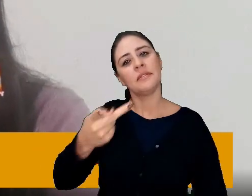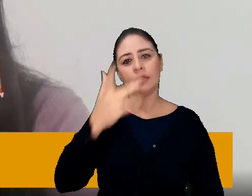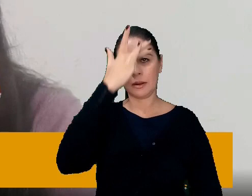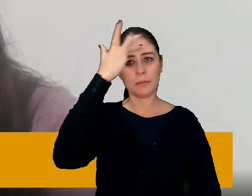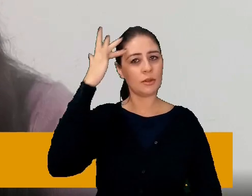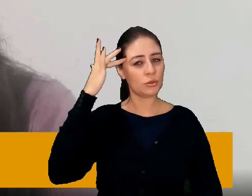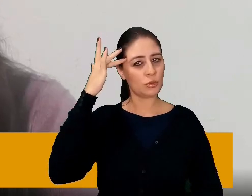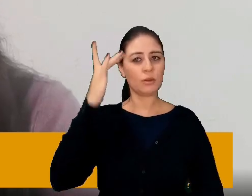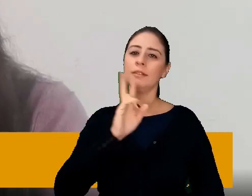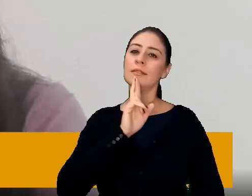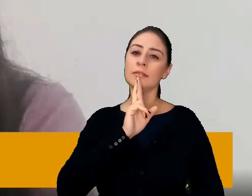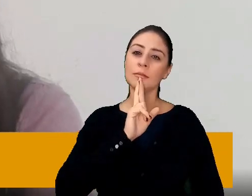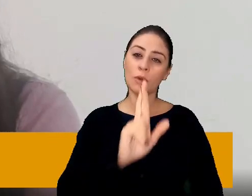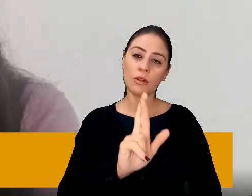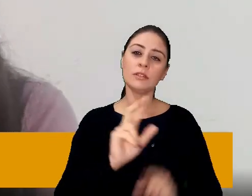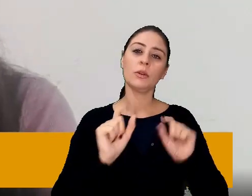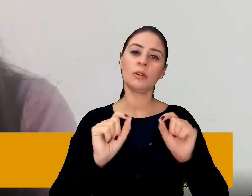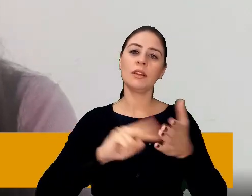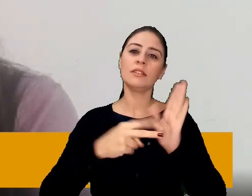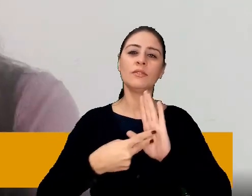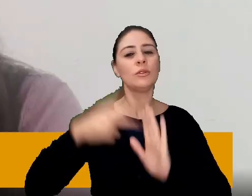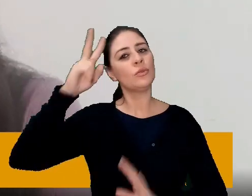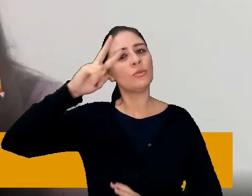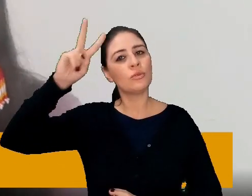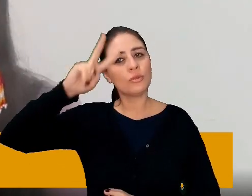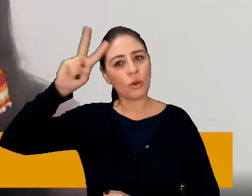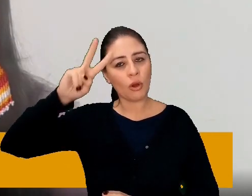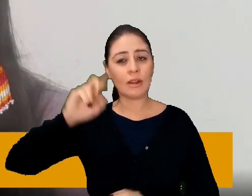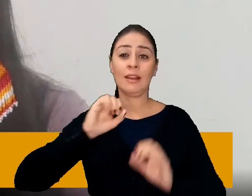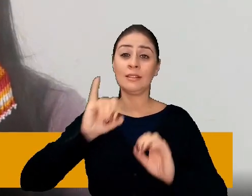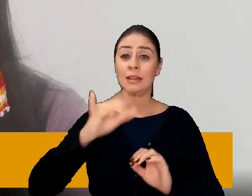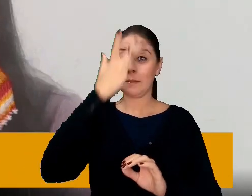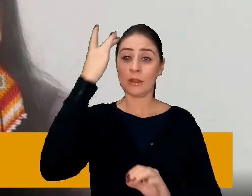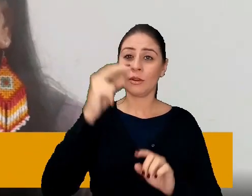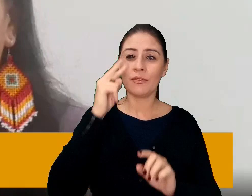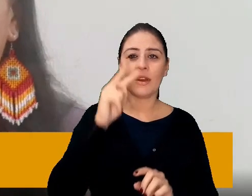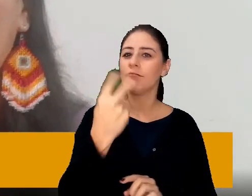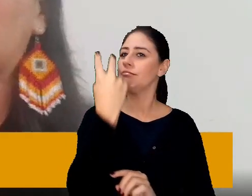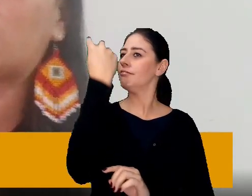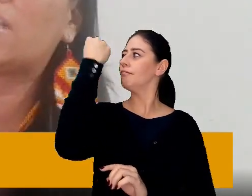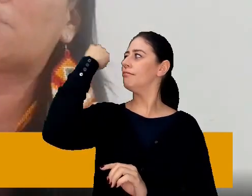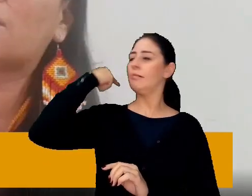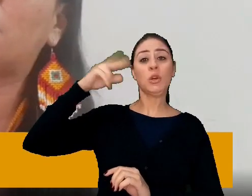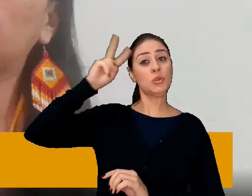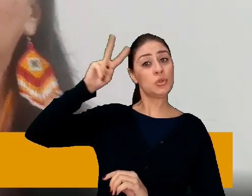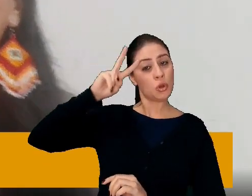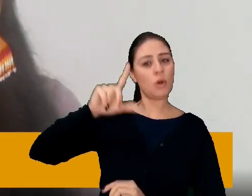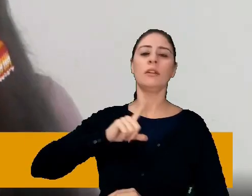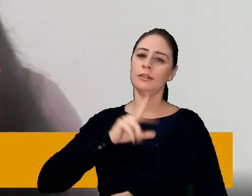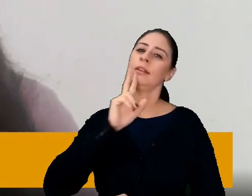as pessoas, a resposta das pessoas está na sua história. Se cada um voltar para trás e conhecer a sua verdadeira história, ela vai ter resposta para